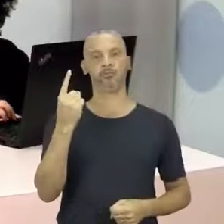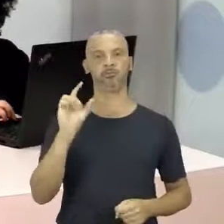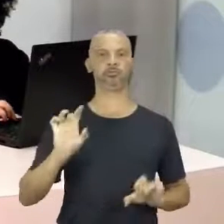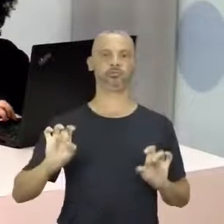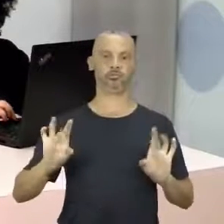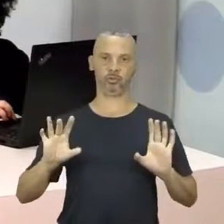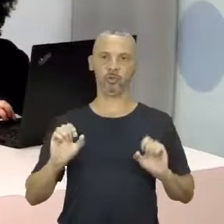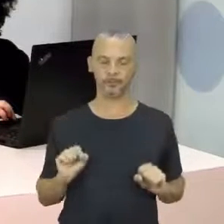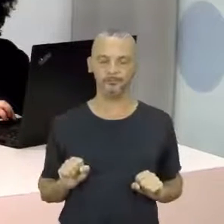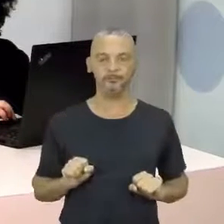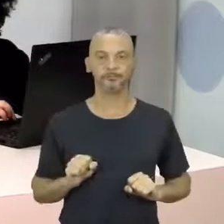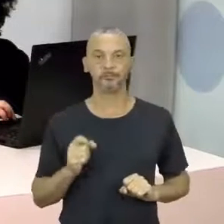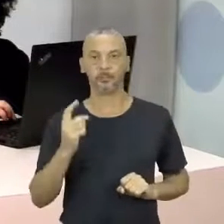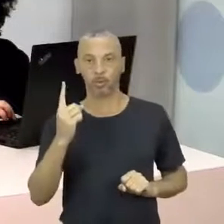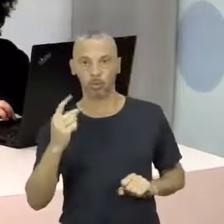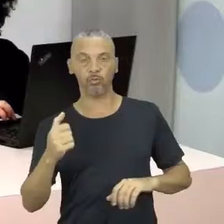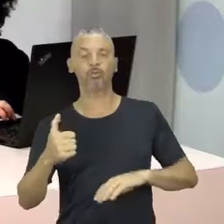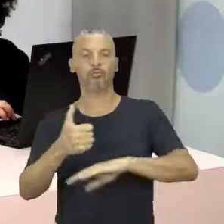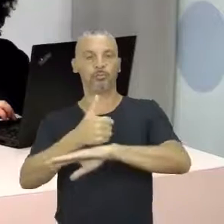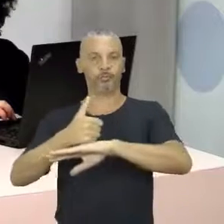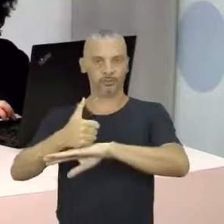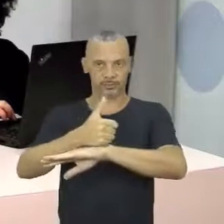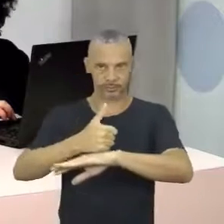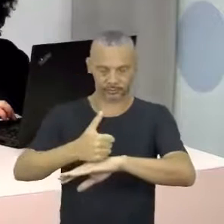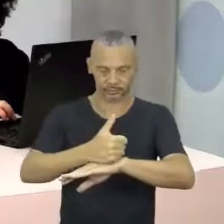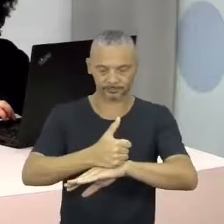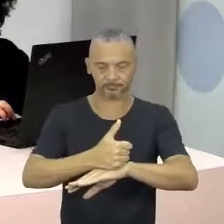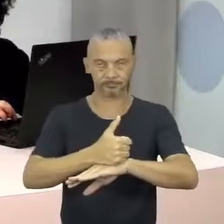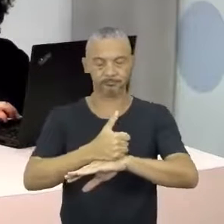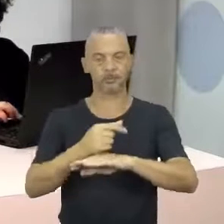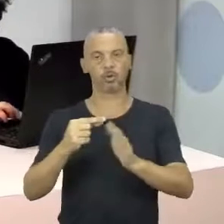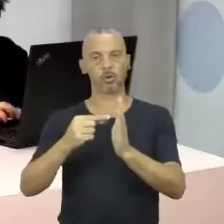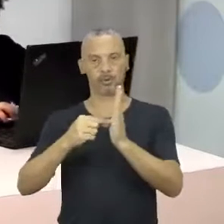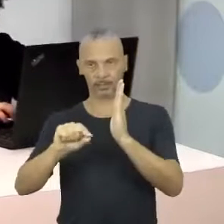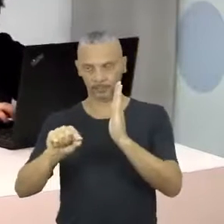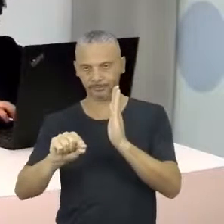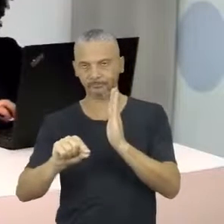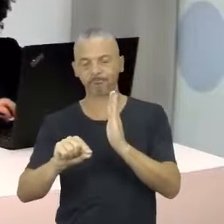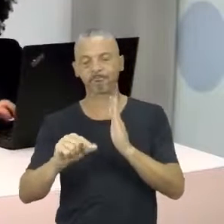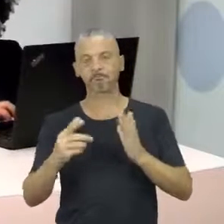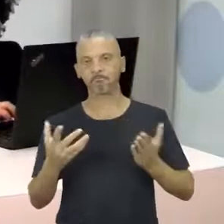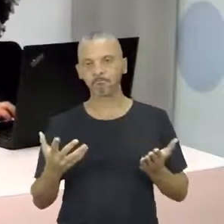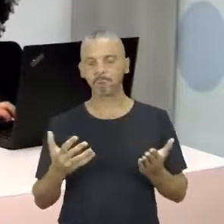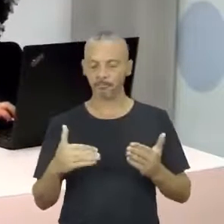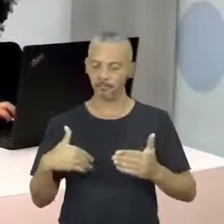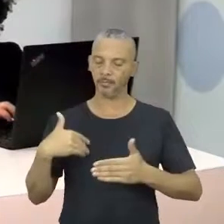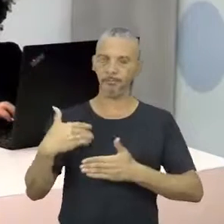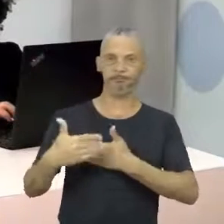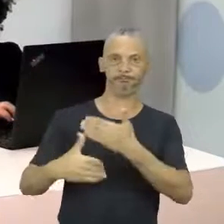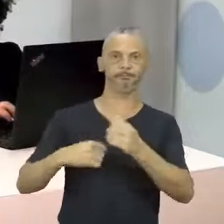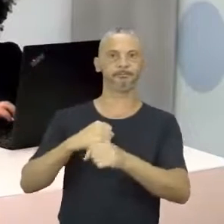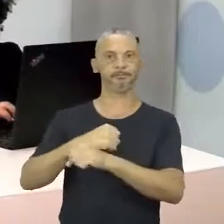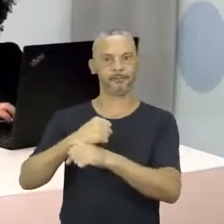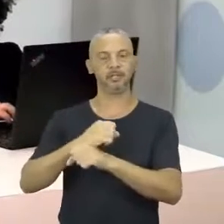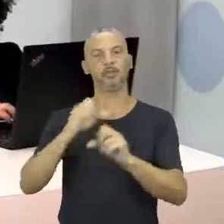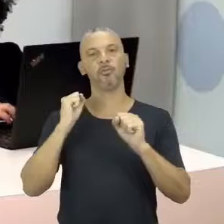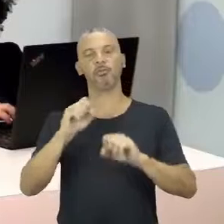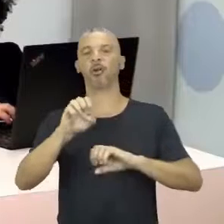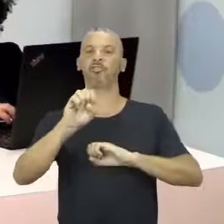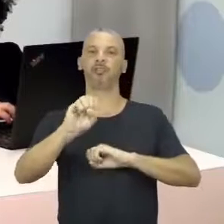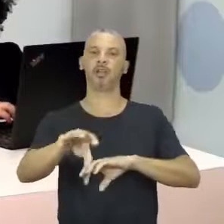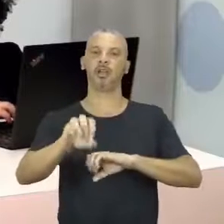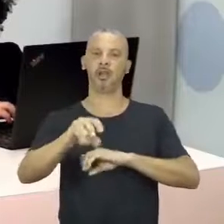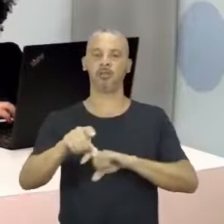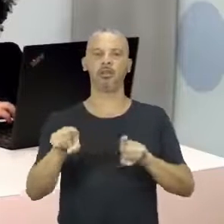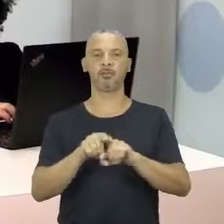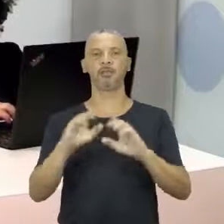ter um contrato no profissionalizante, e esse contrato, no decorrer do ano, talvez você pegue aulas também lá